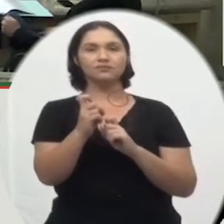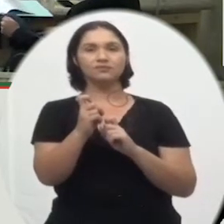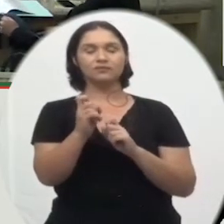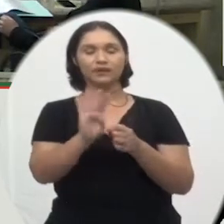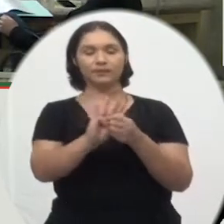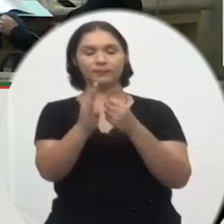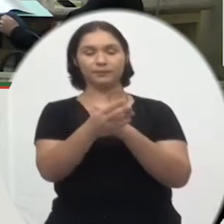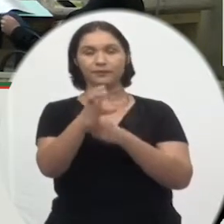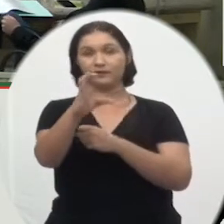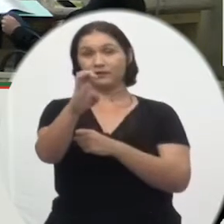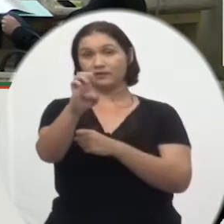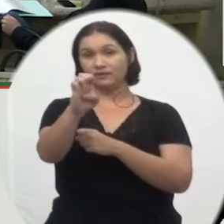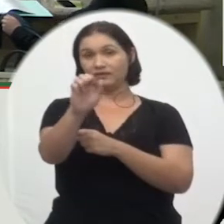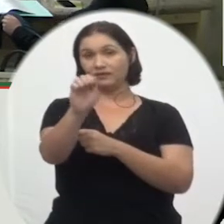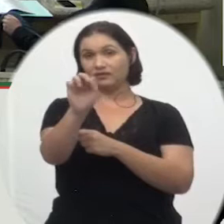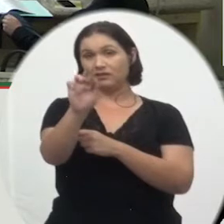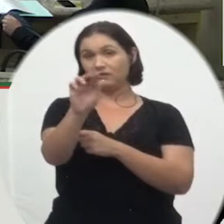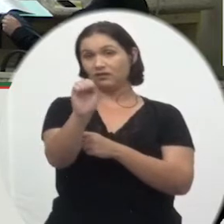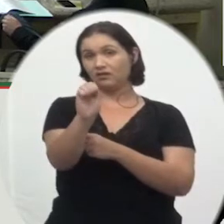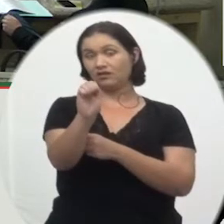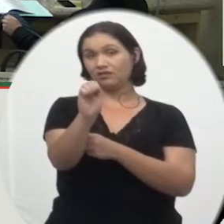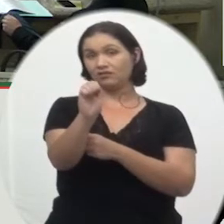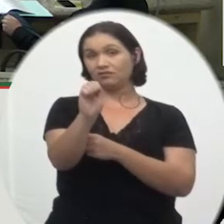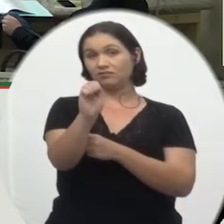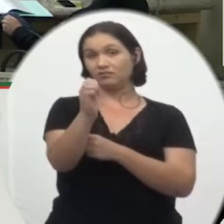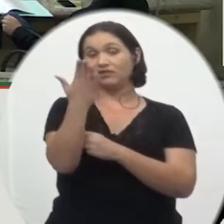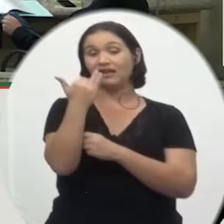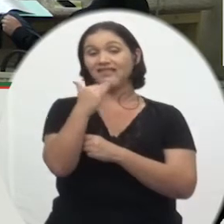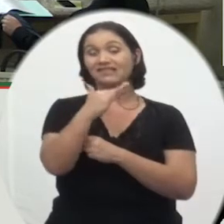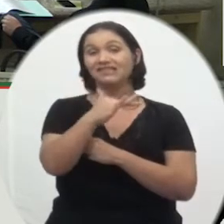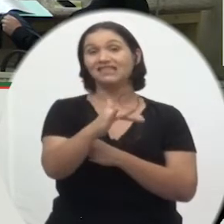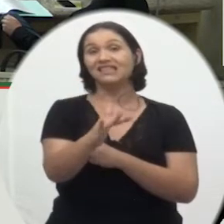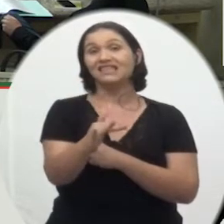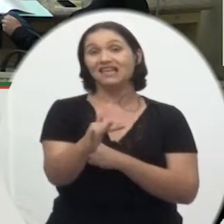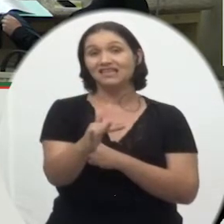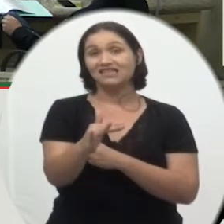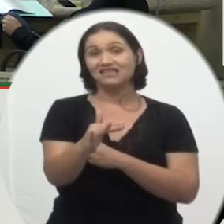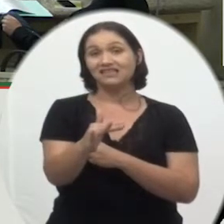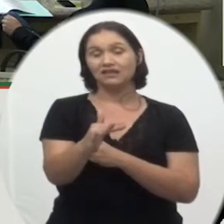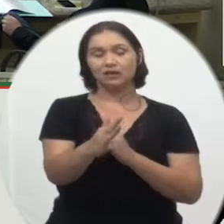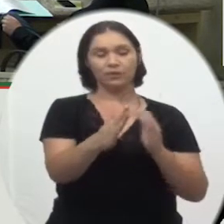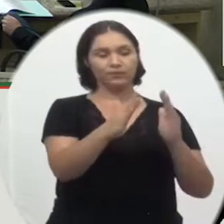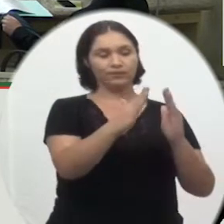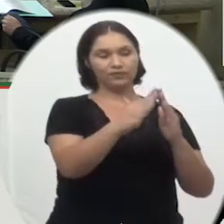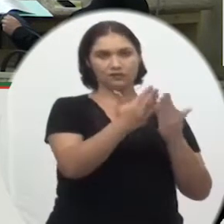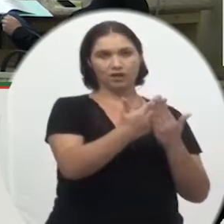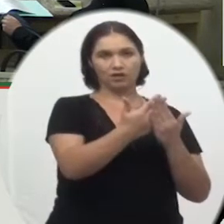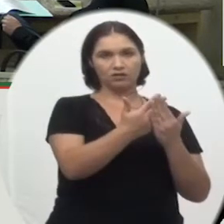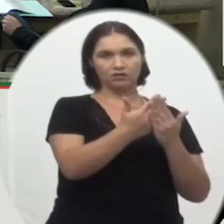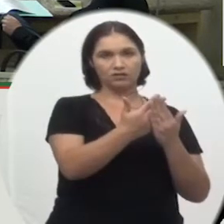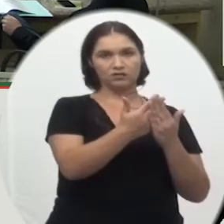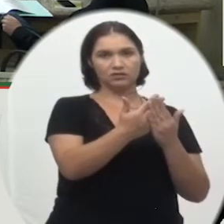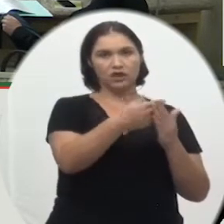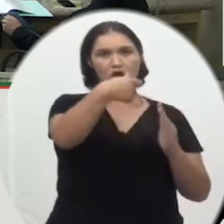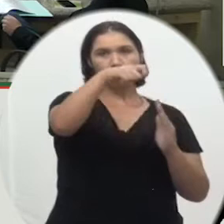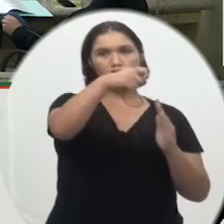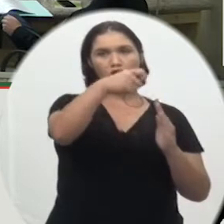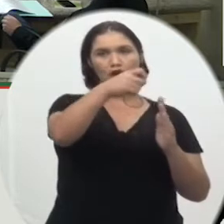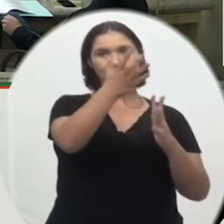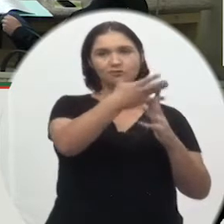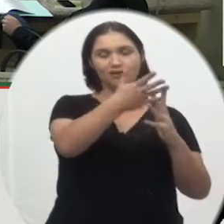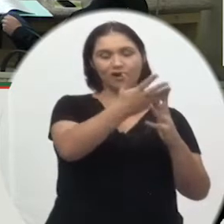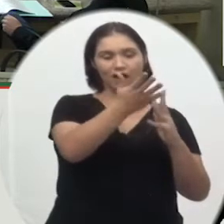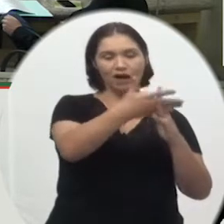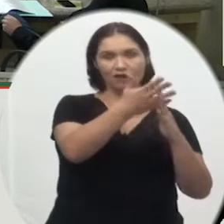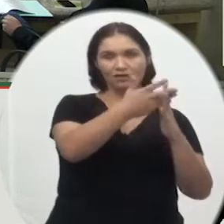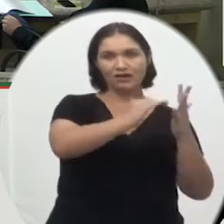bairro Ceará, que as crianças do colégio saem dali e vão brincar. Eu mostrei para vocês outra vez, está todos